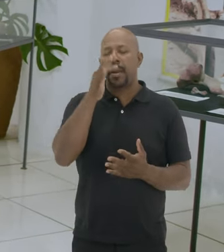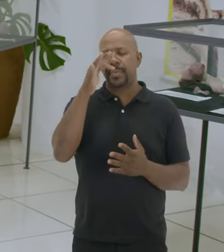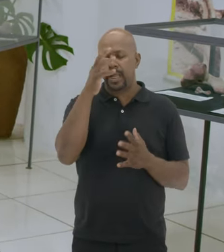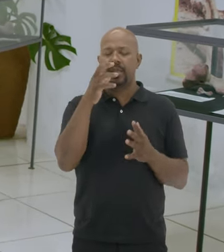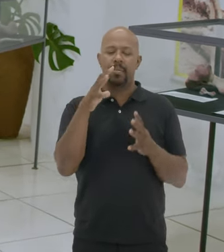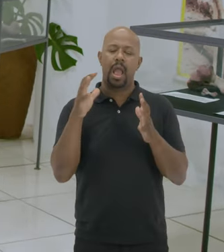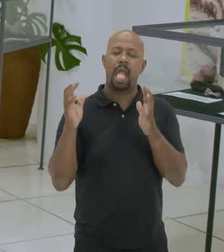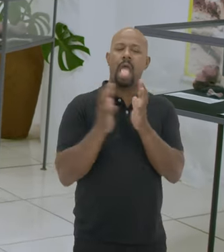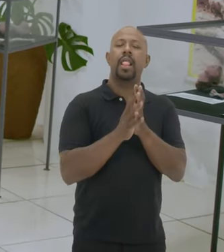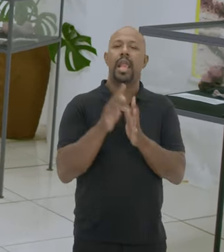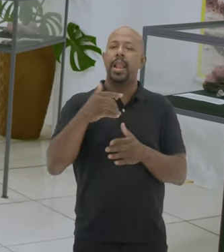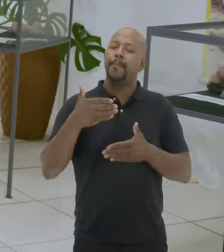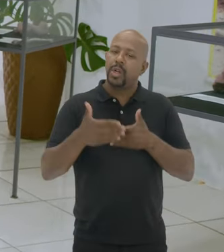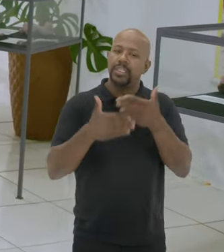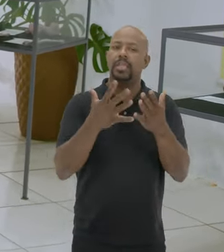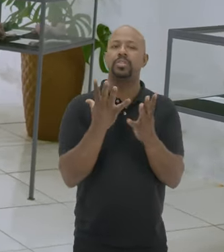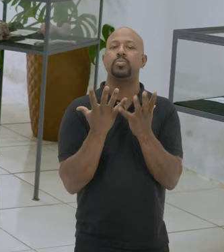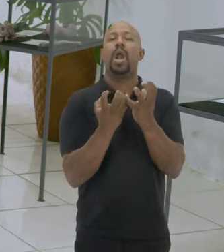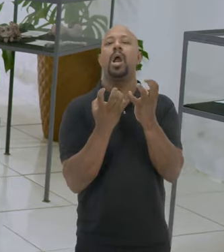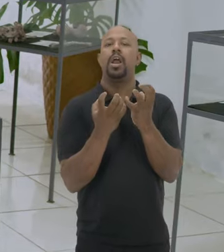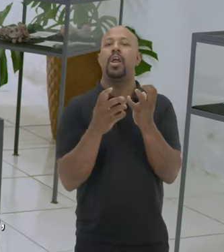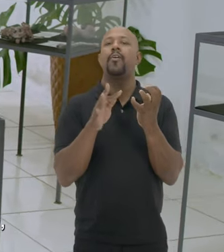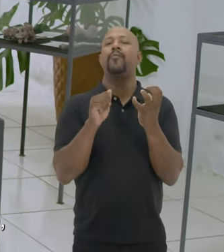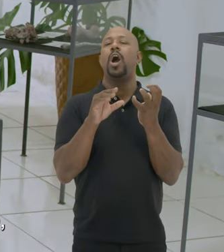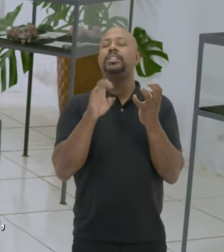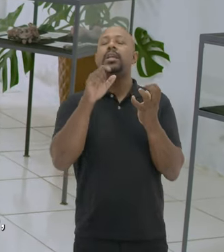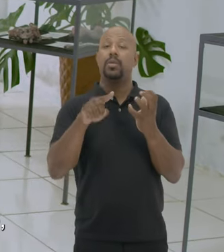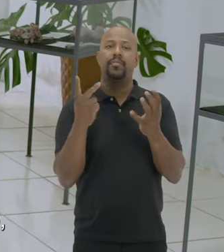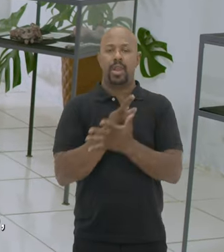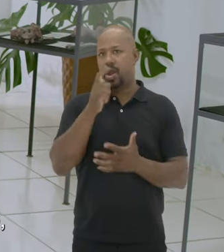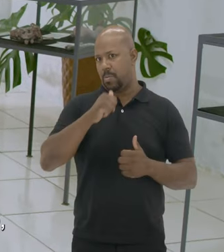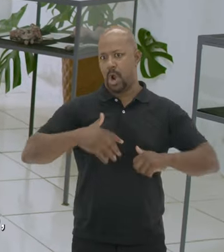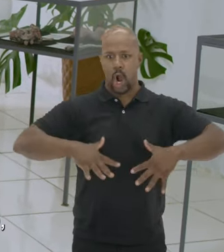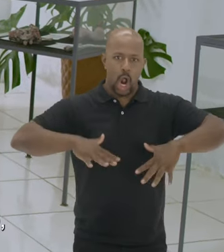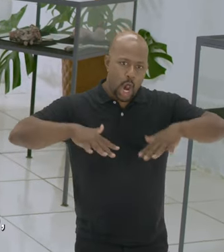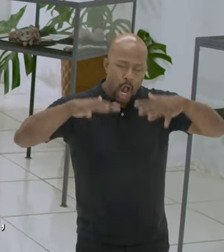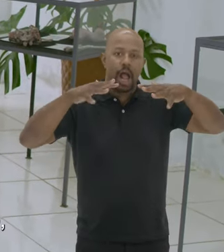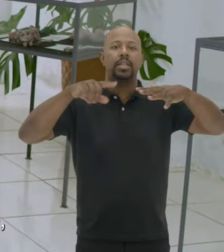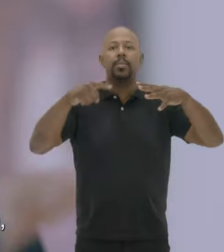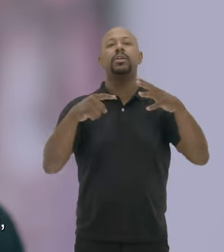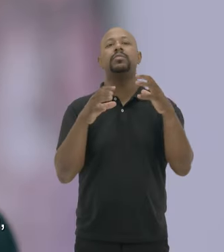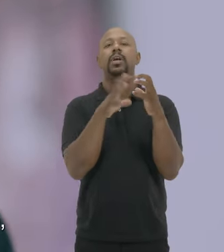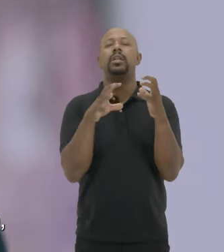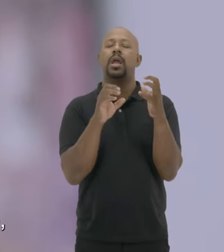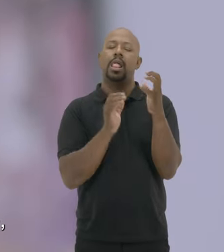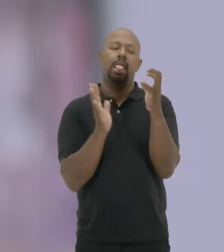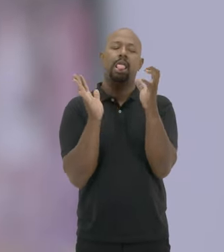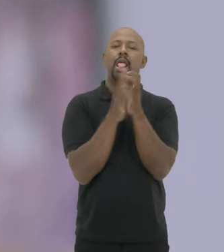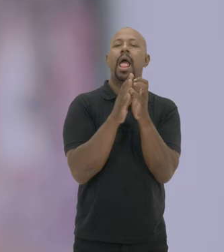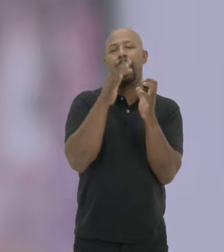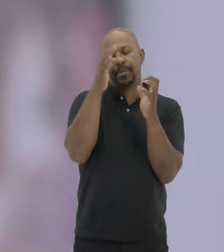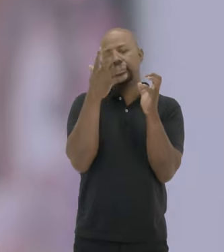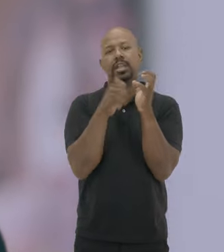planta que aconteceu naquele processo de socialização que eu disse para vocês então quando veio a inundação depois veio a camada de